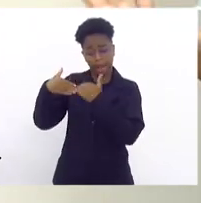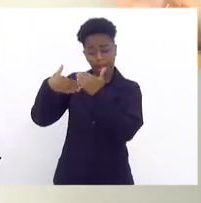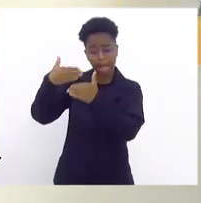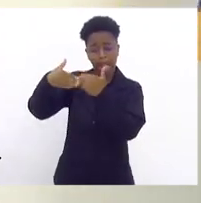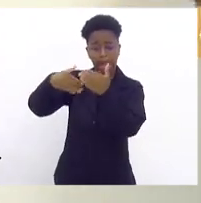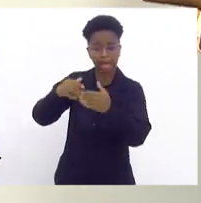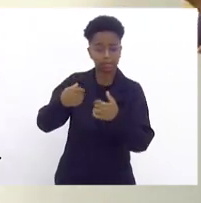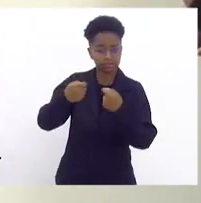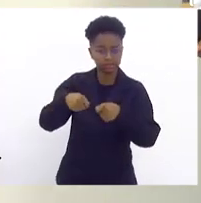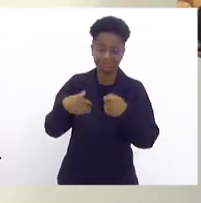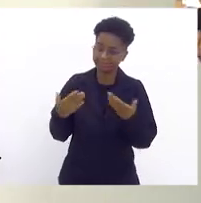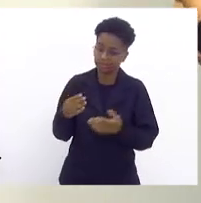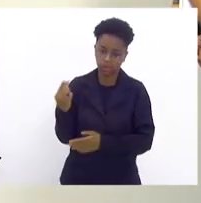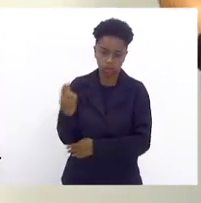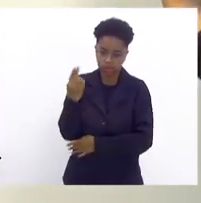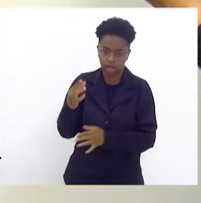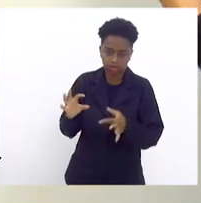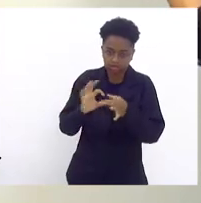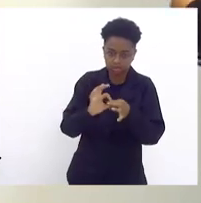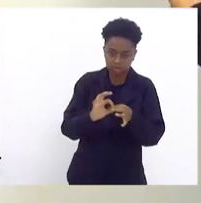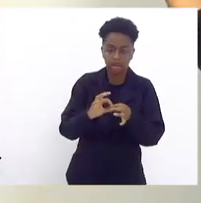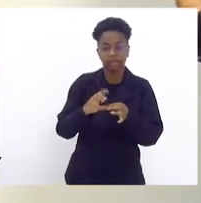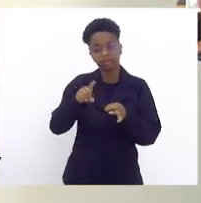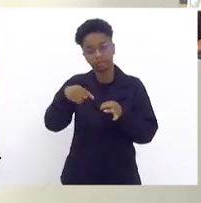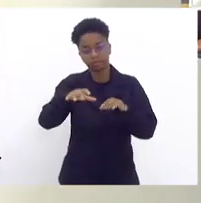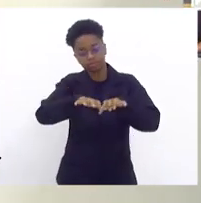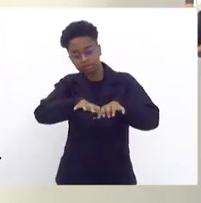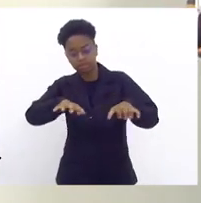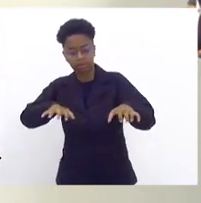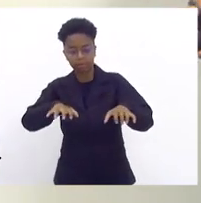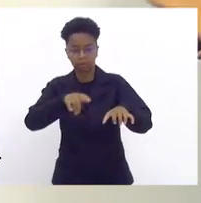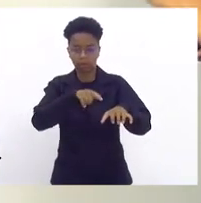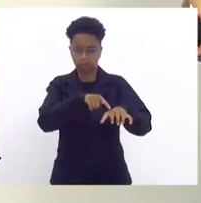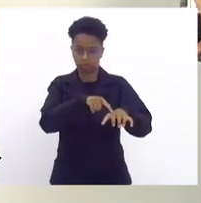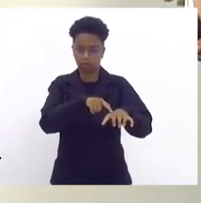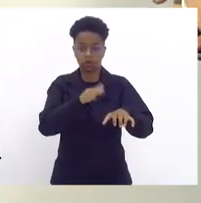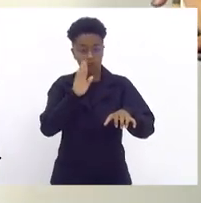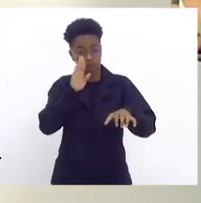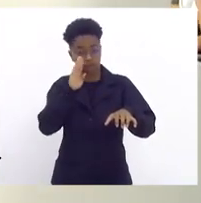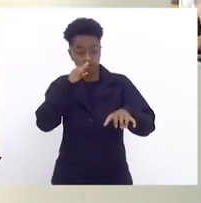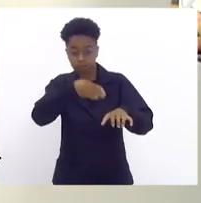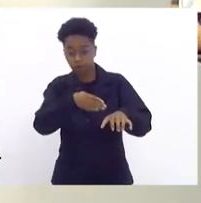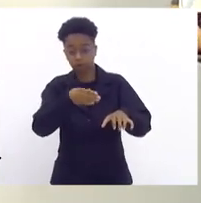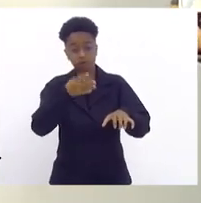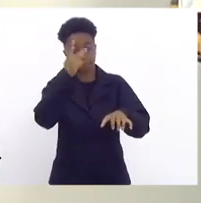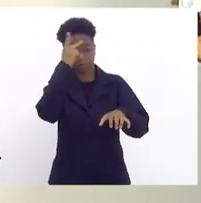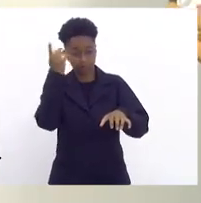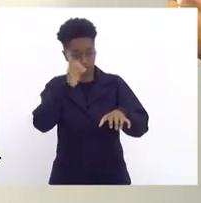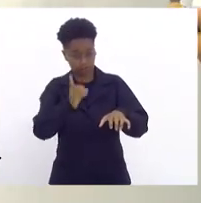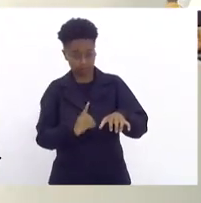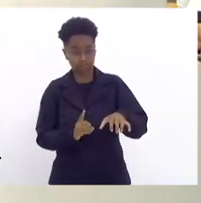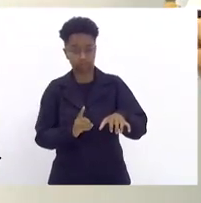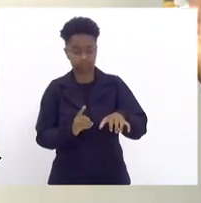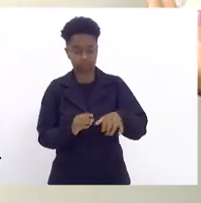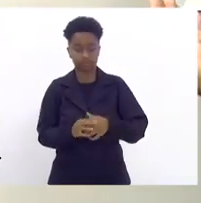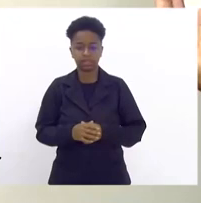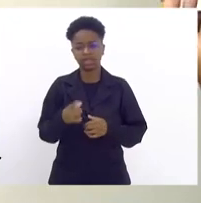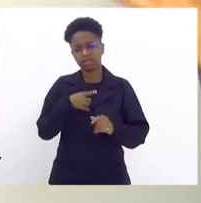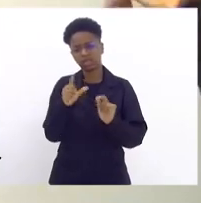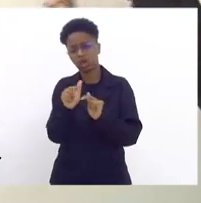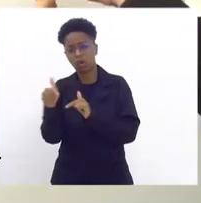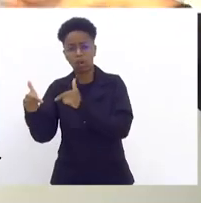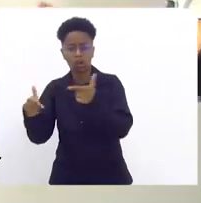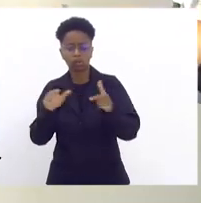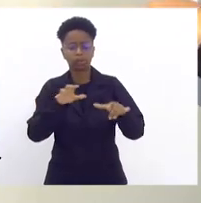era impossível né Então passou a ser uma promotoria exclusiva da tutela coletiva da pessoa com deficiência existem outras